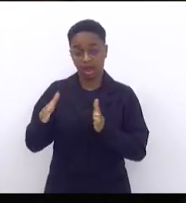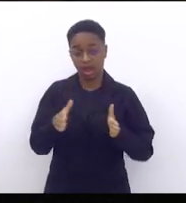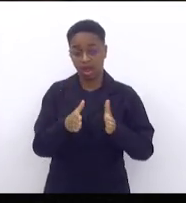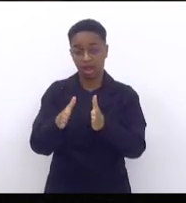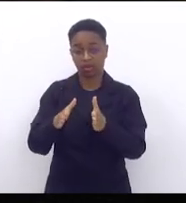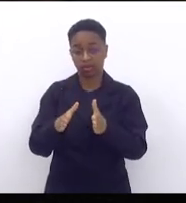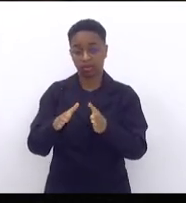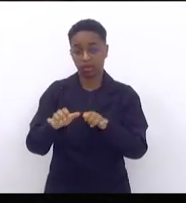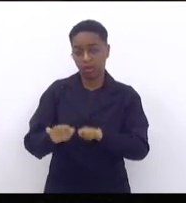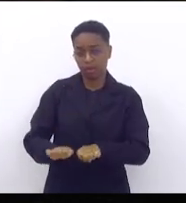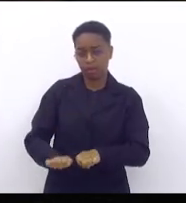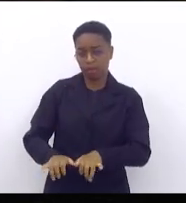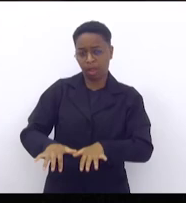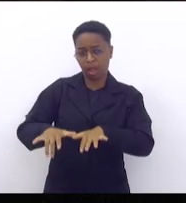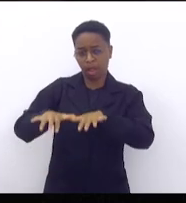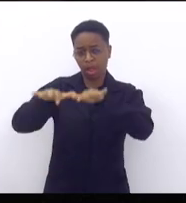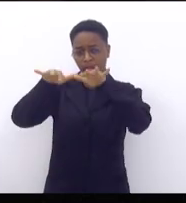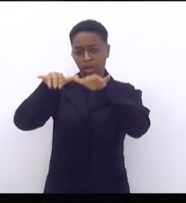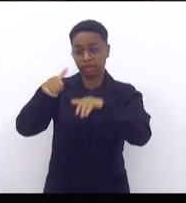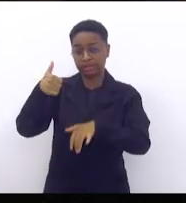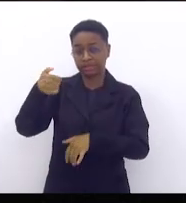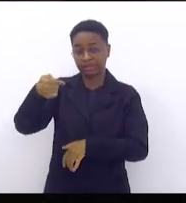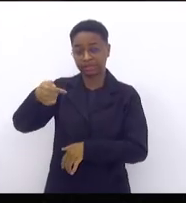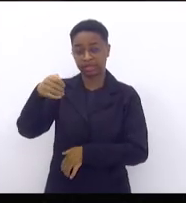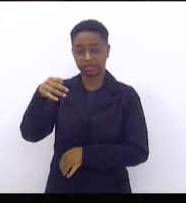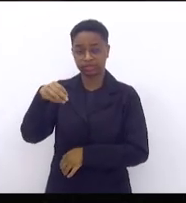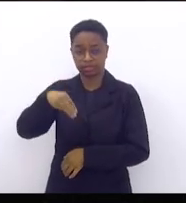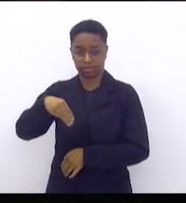subiram 15, 17 metros,